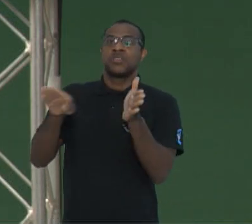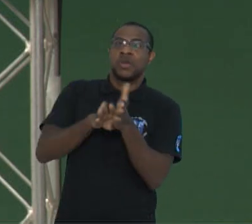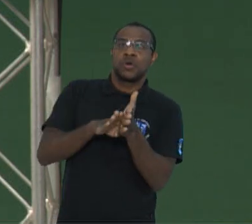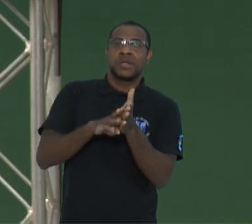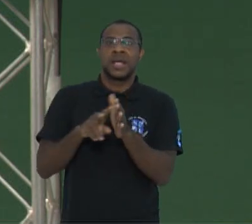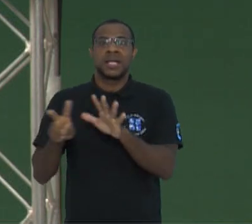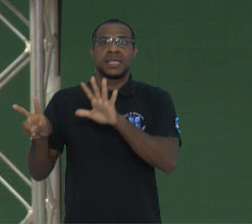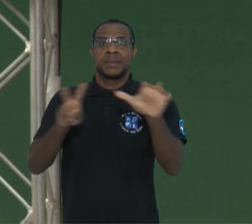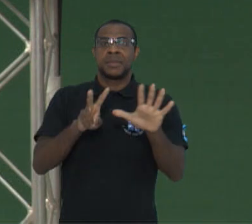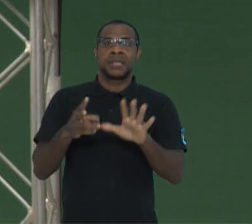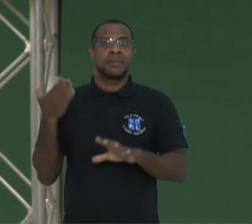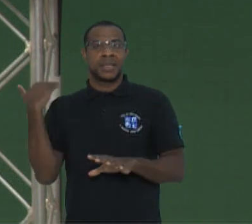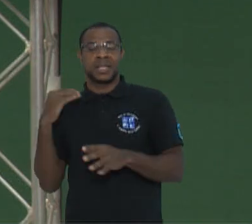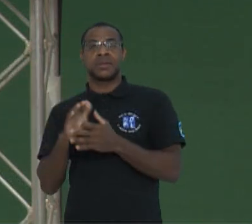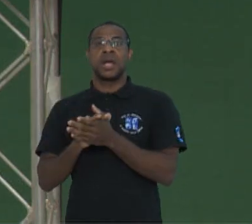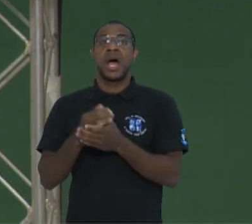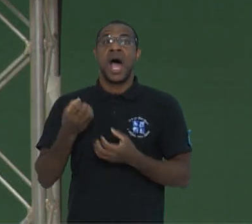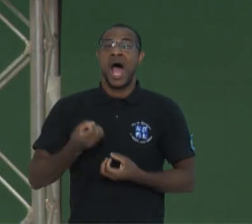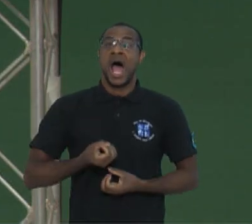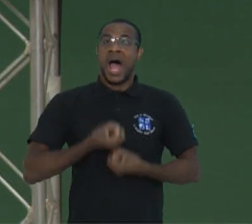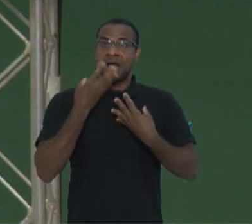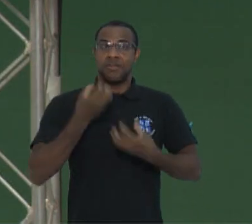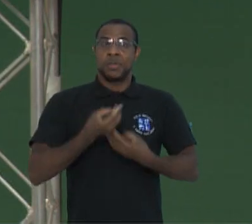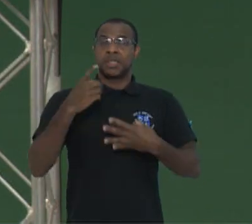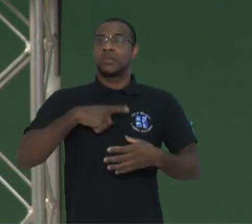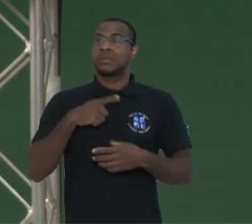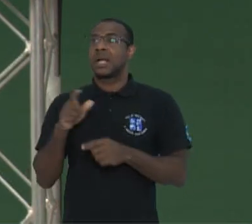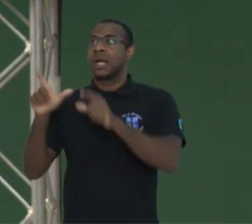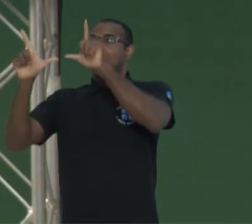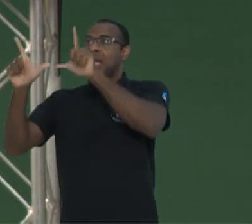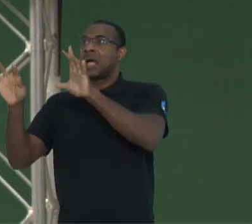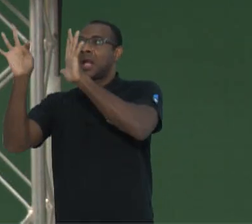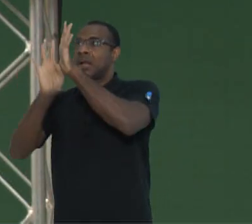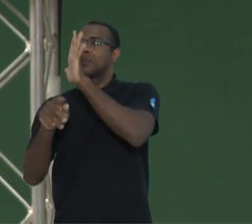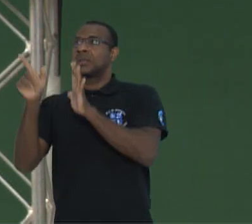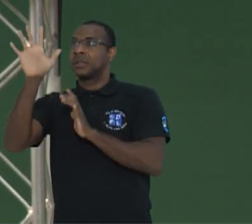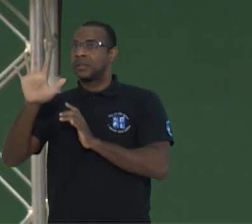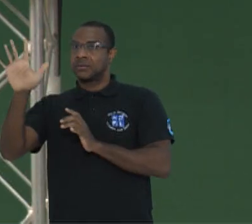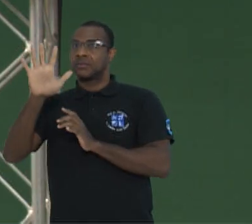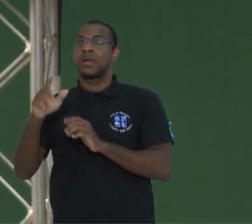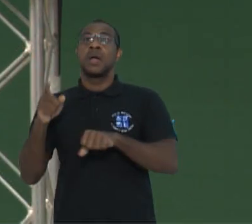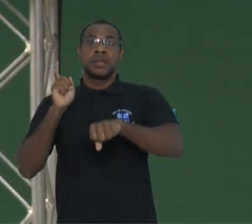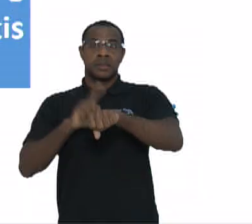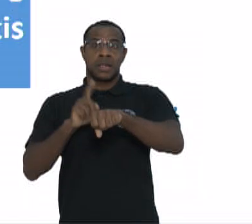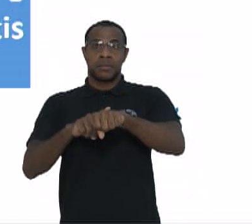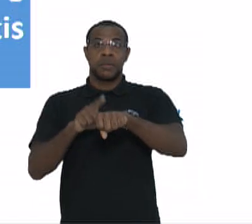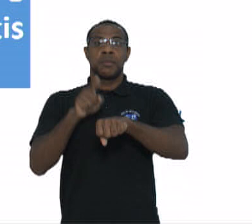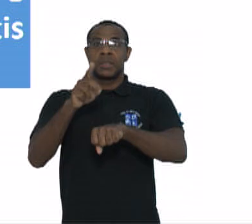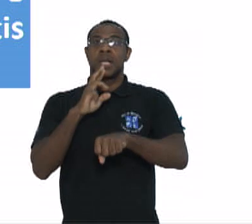semana passada. A informação está aqui no nosso texto. Vou dar um tempinho para vocês e a gente já volta.